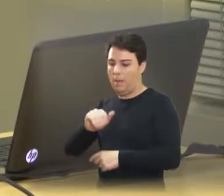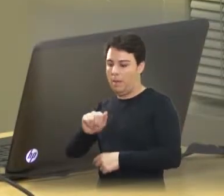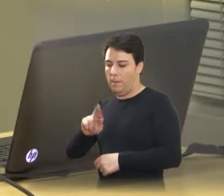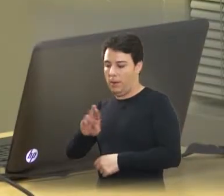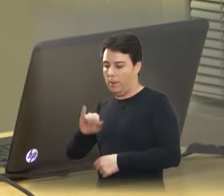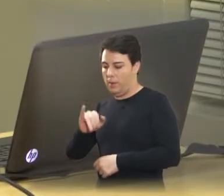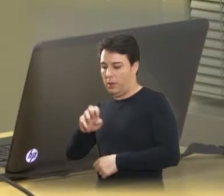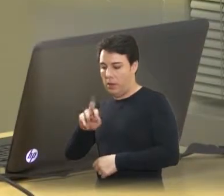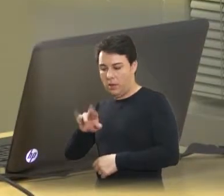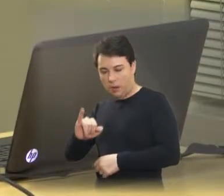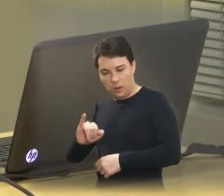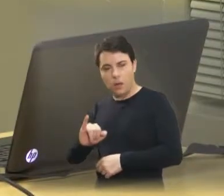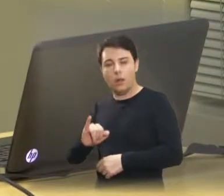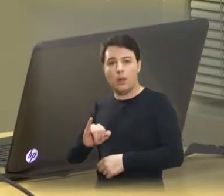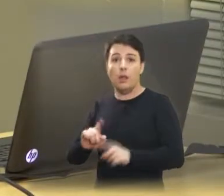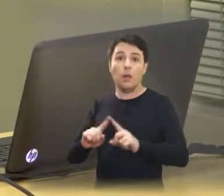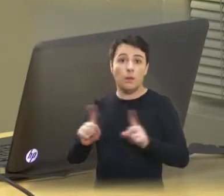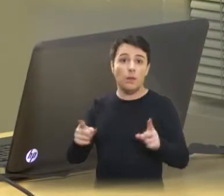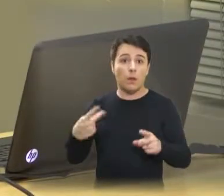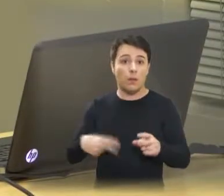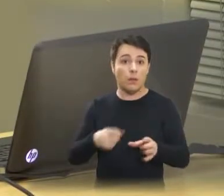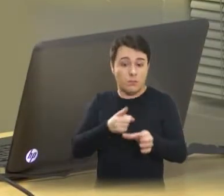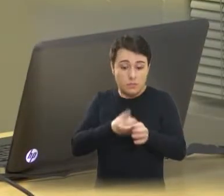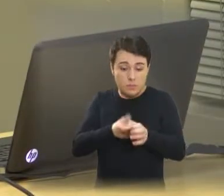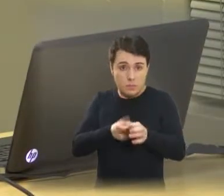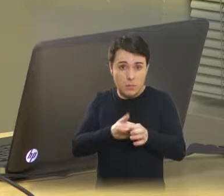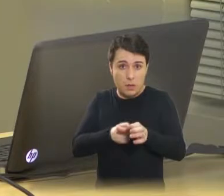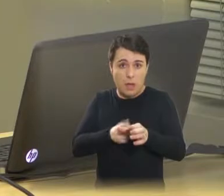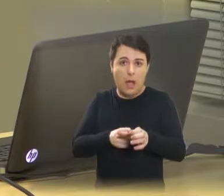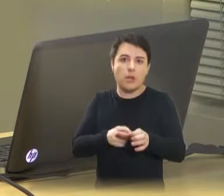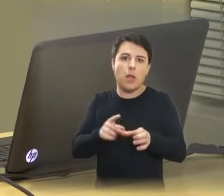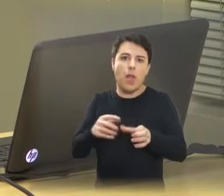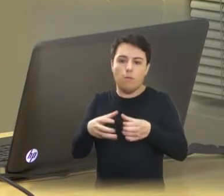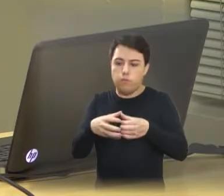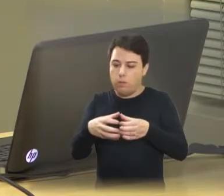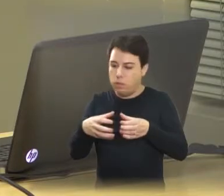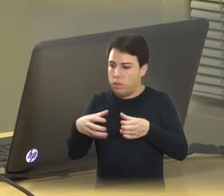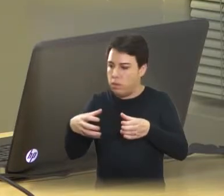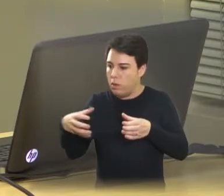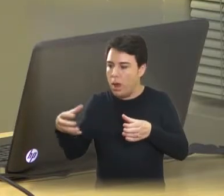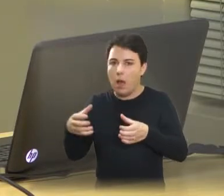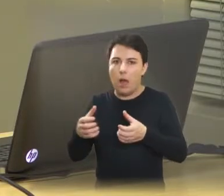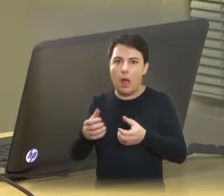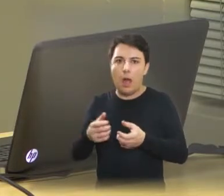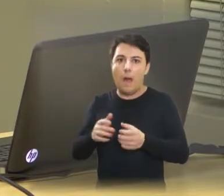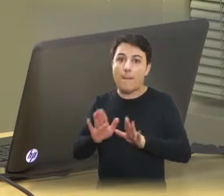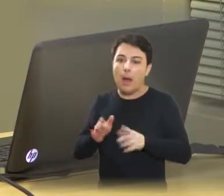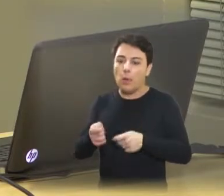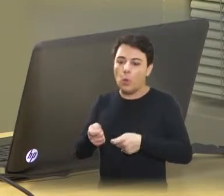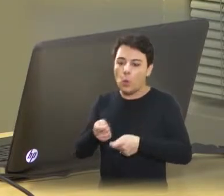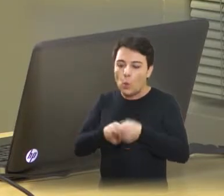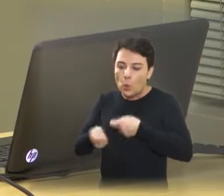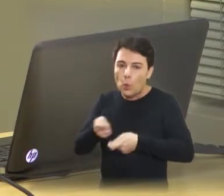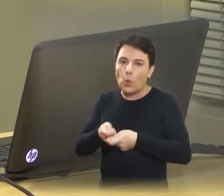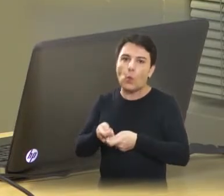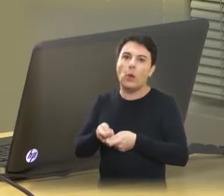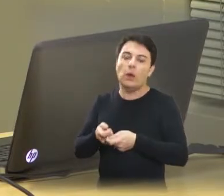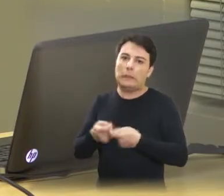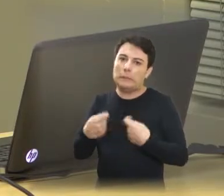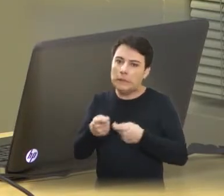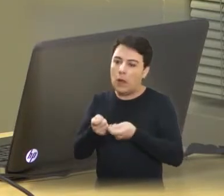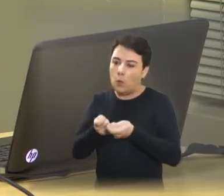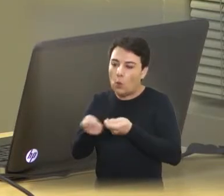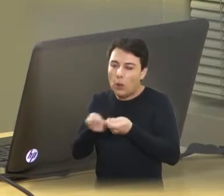ter uma região da cidade com um direcionamento controlado, com um direcionamento de viário e com a preocupação